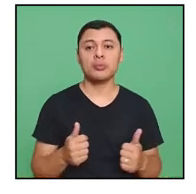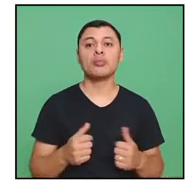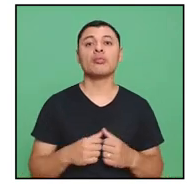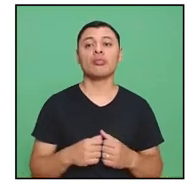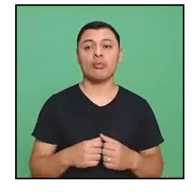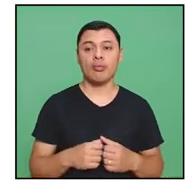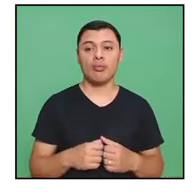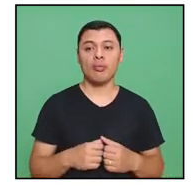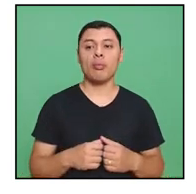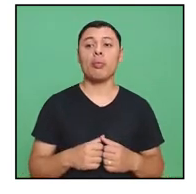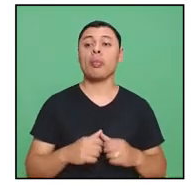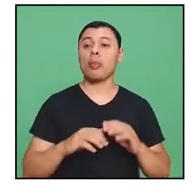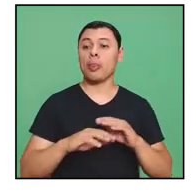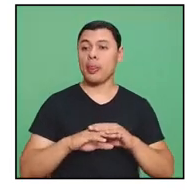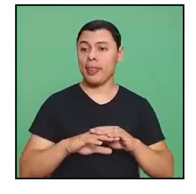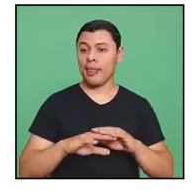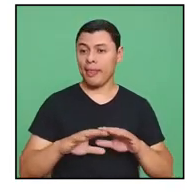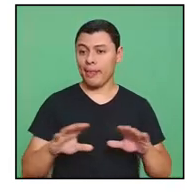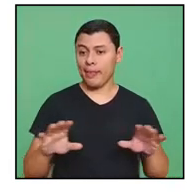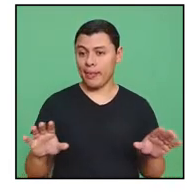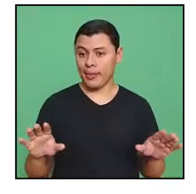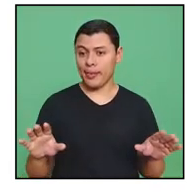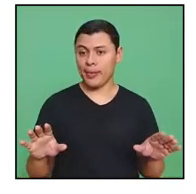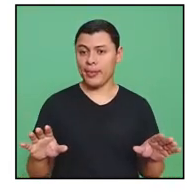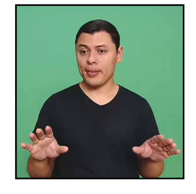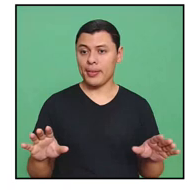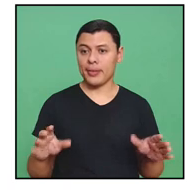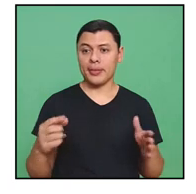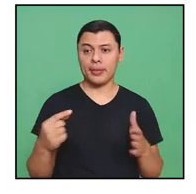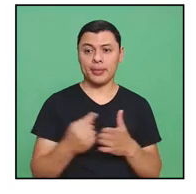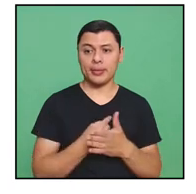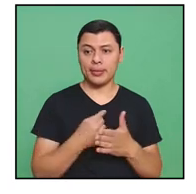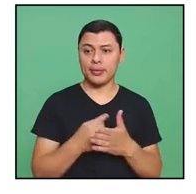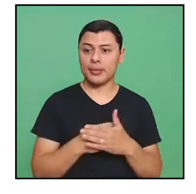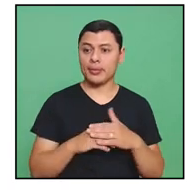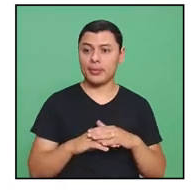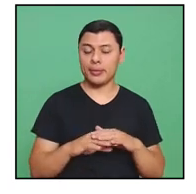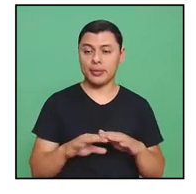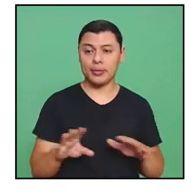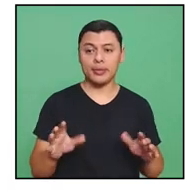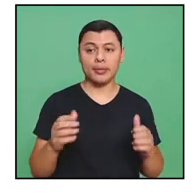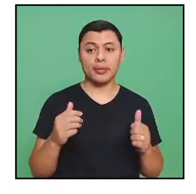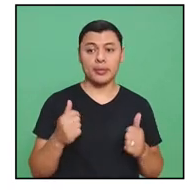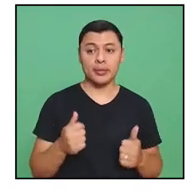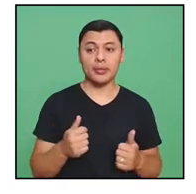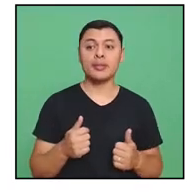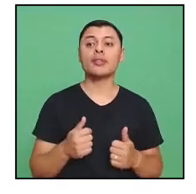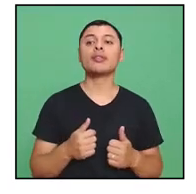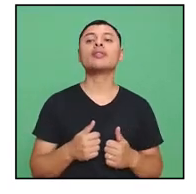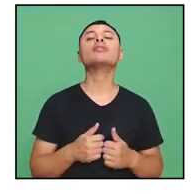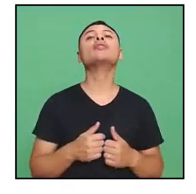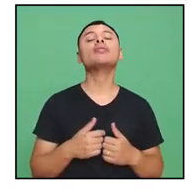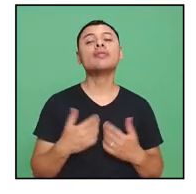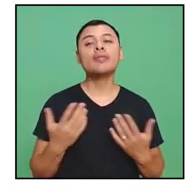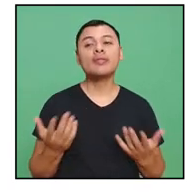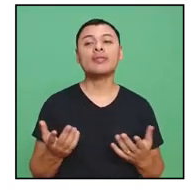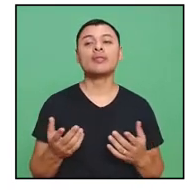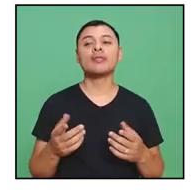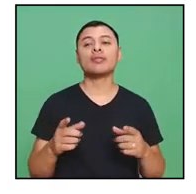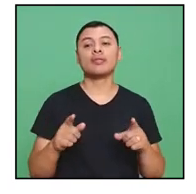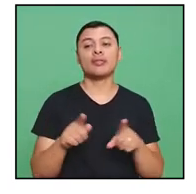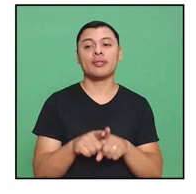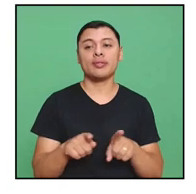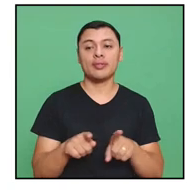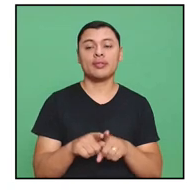Acho que não tem mais perguntas aqui pra gente. Aí, então, também, dando